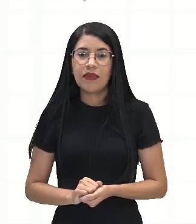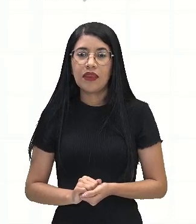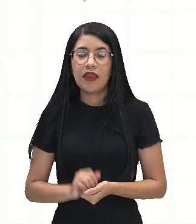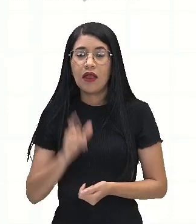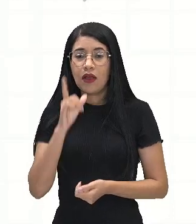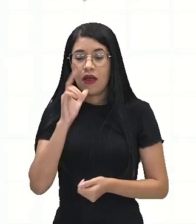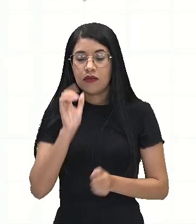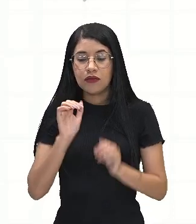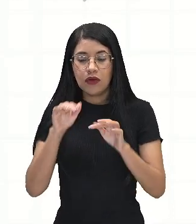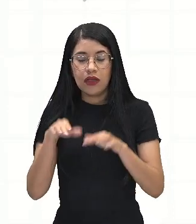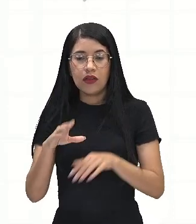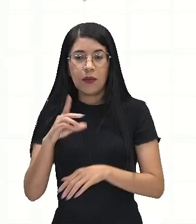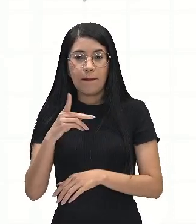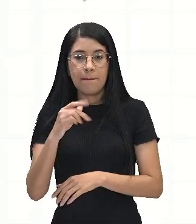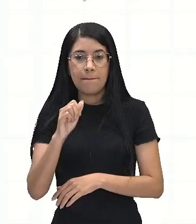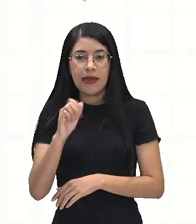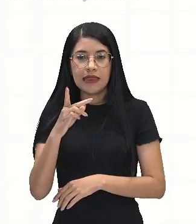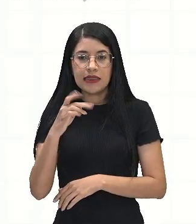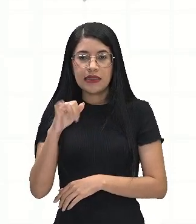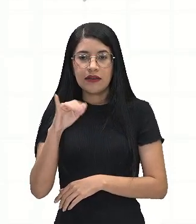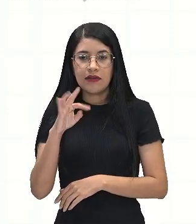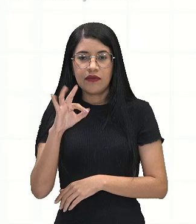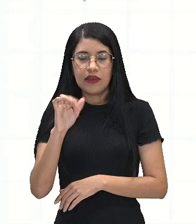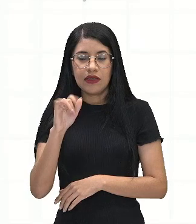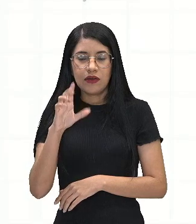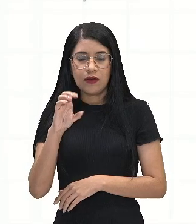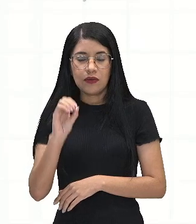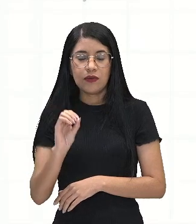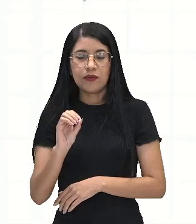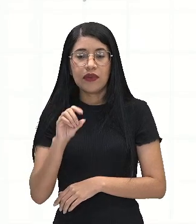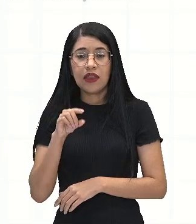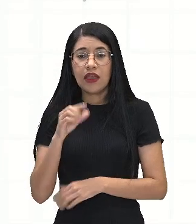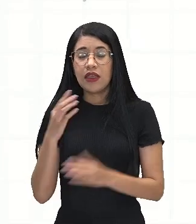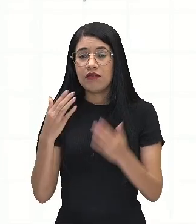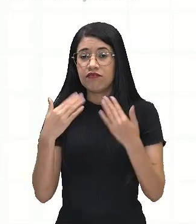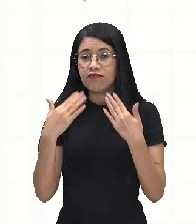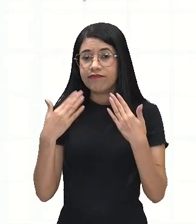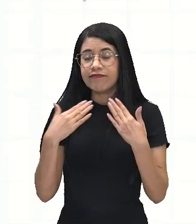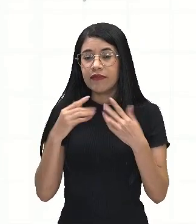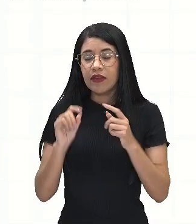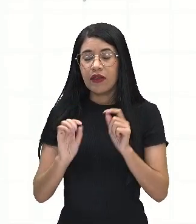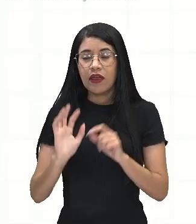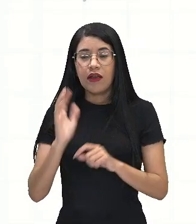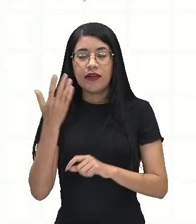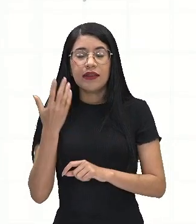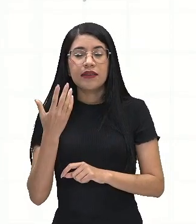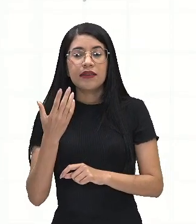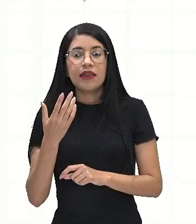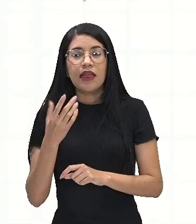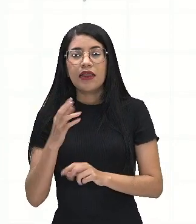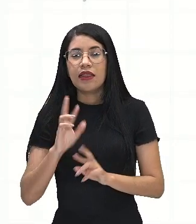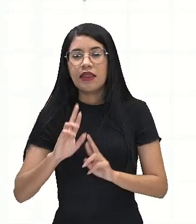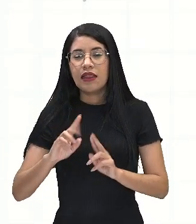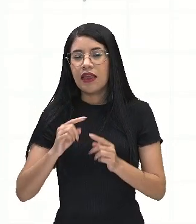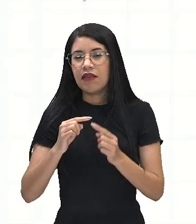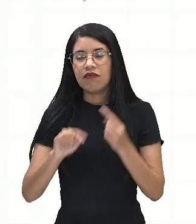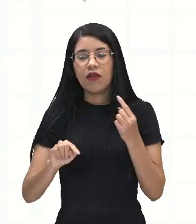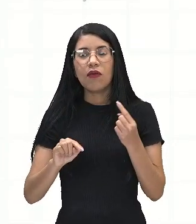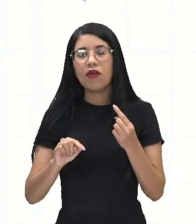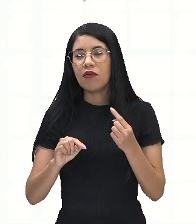Pacífico, certo? E esse aquecimento fora do normal, esse